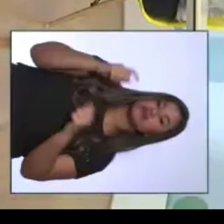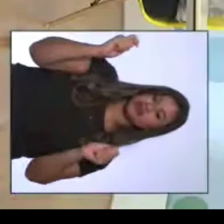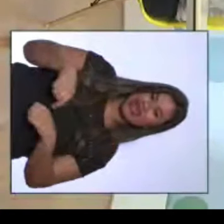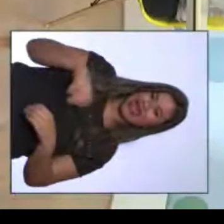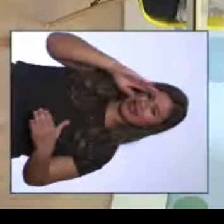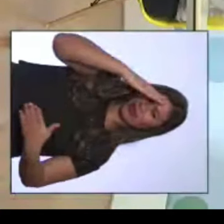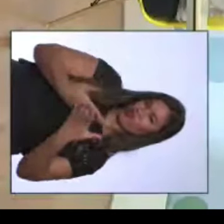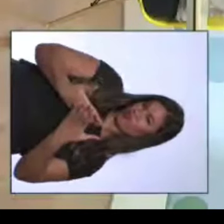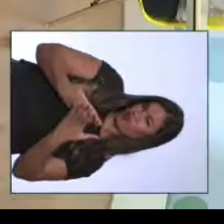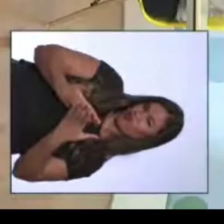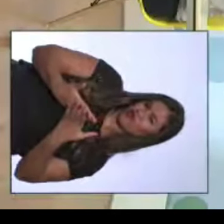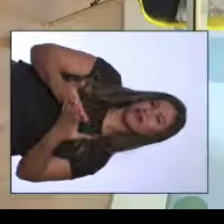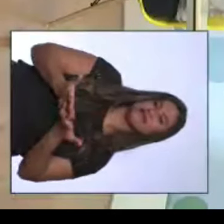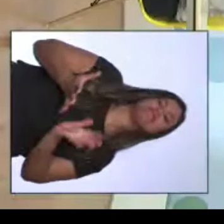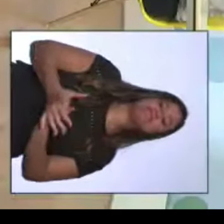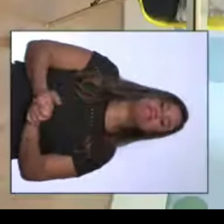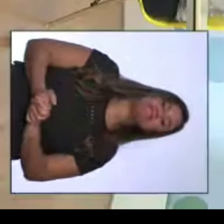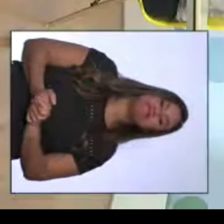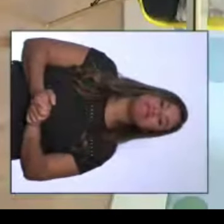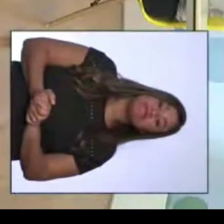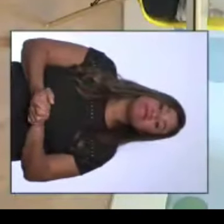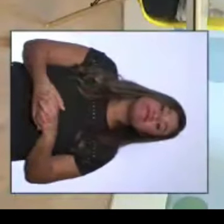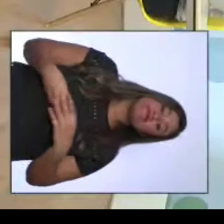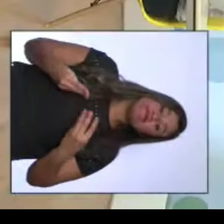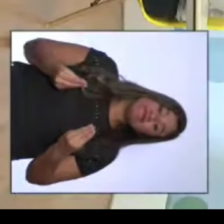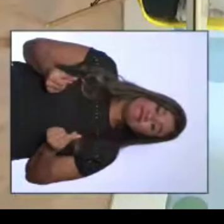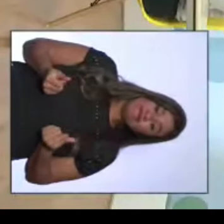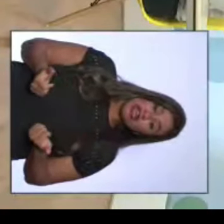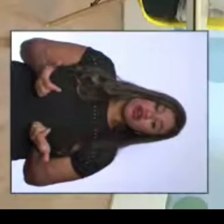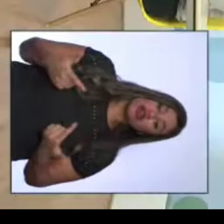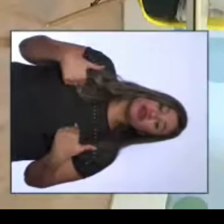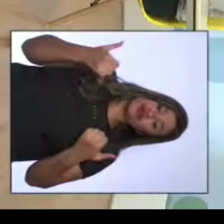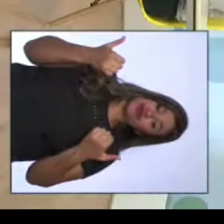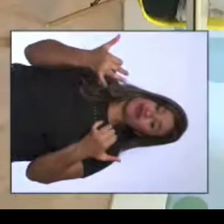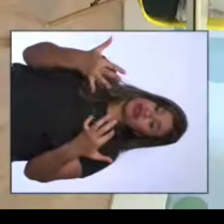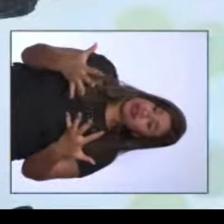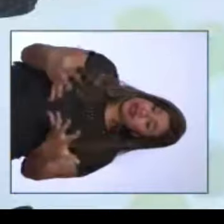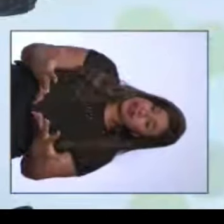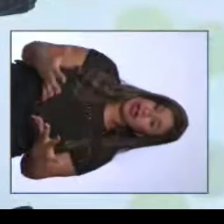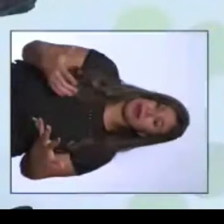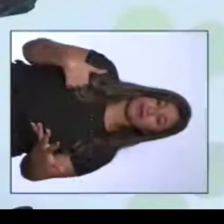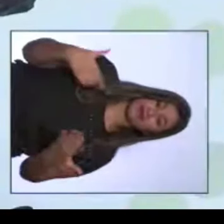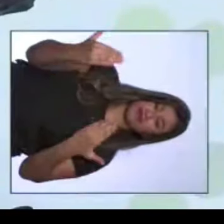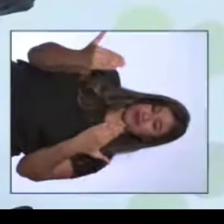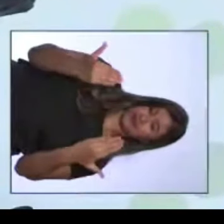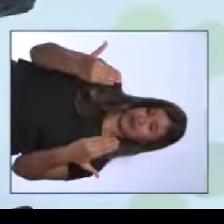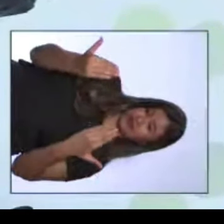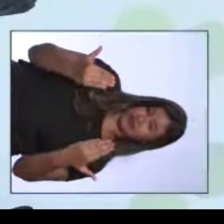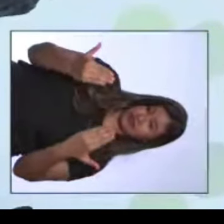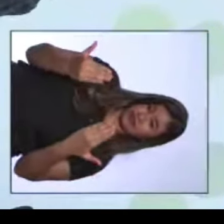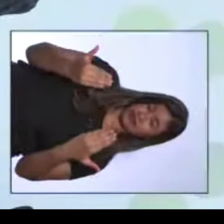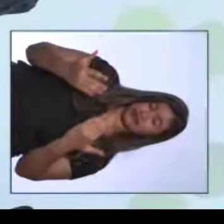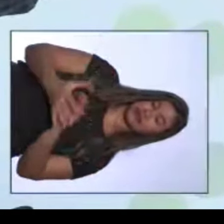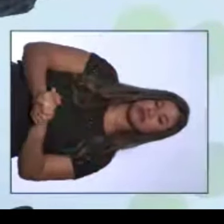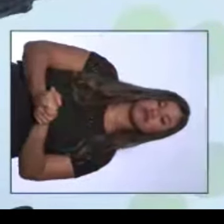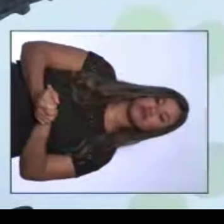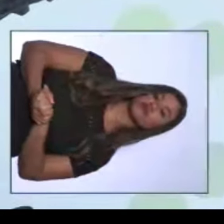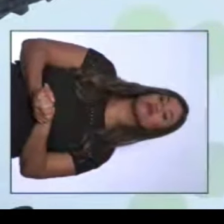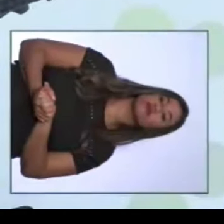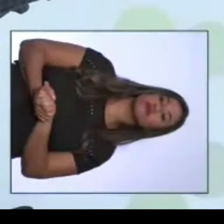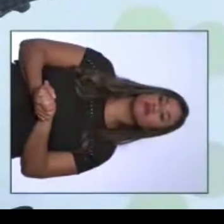todas focadas. Olha, eu vou falar uma coisa para vocês, queridos alunos. Vou fazer uma comparação aqui, uma pequena metáfora, me permitam.